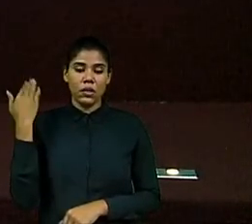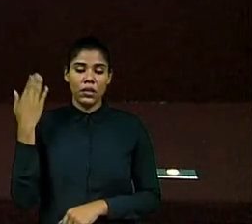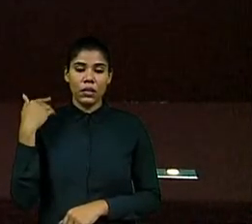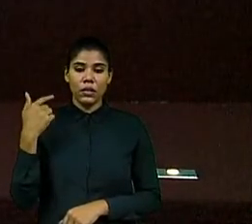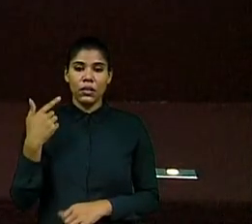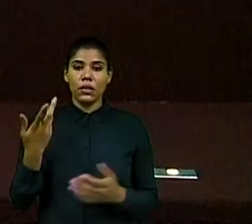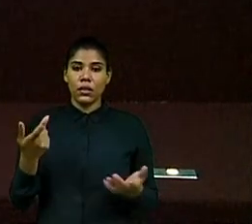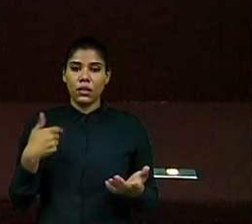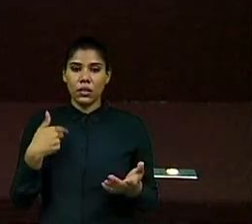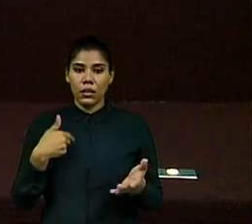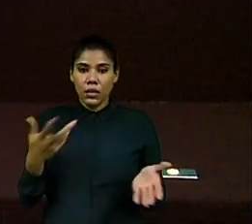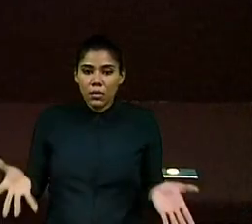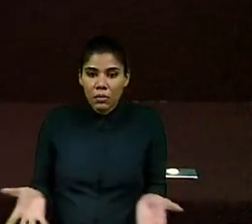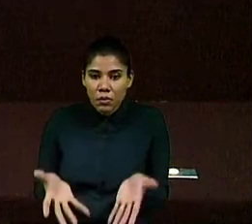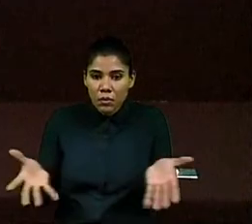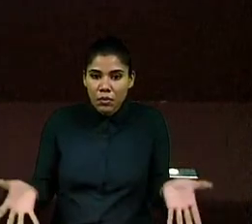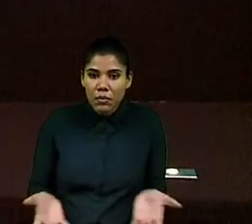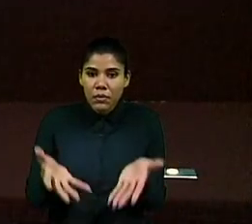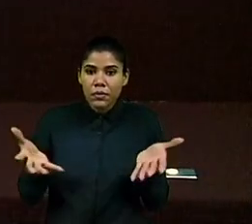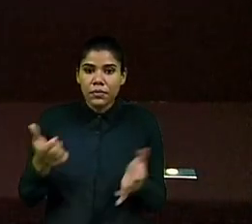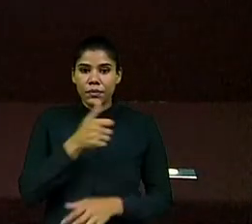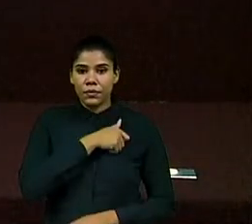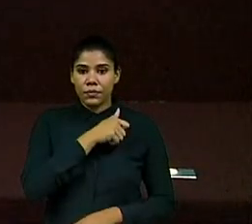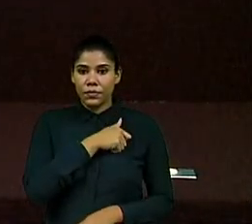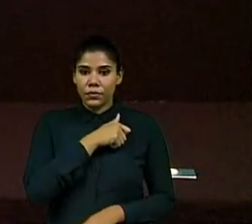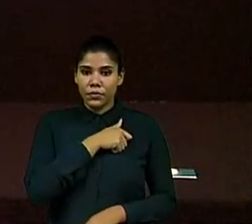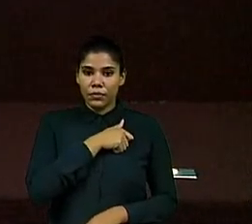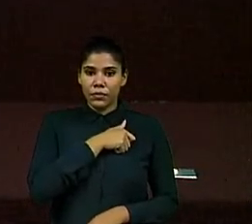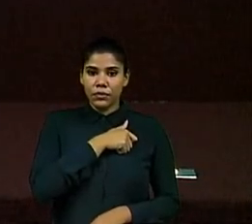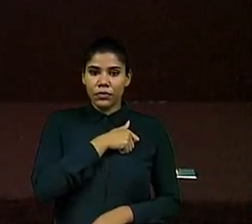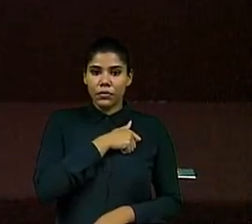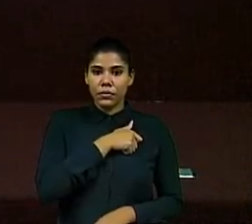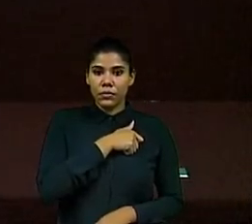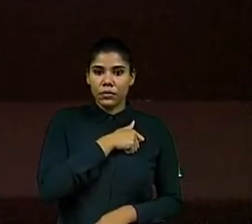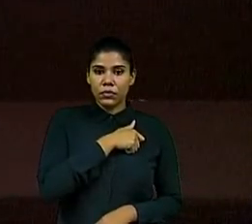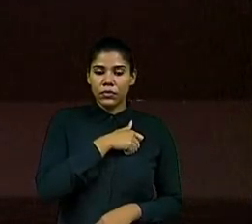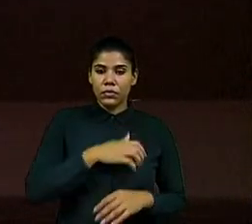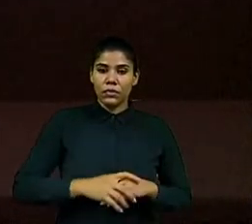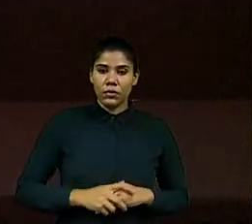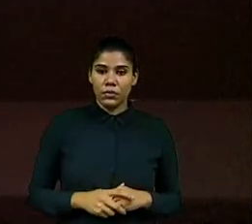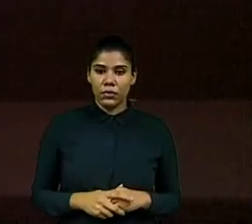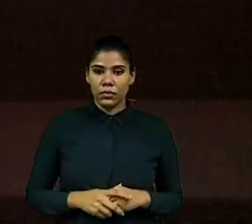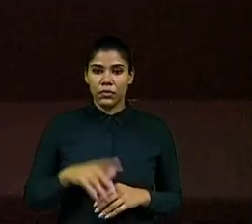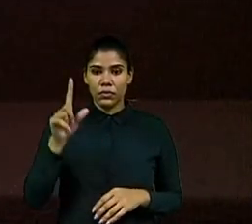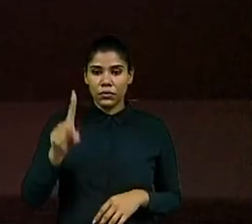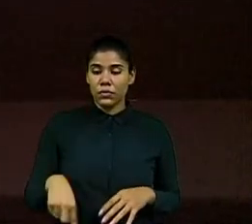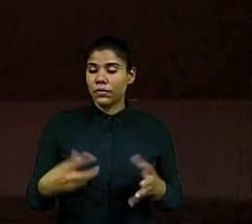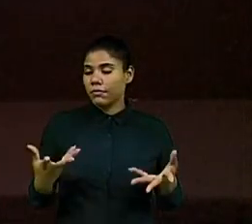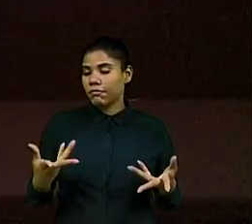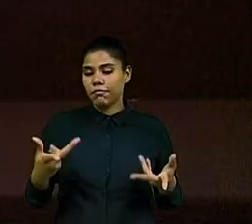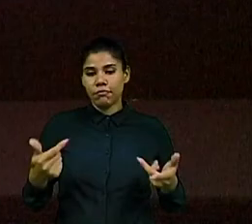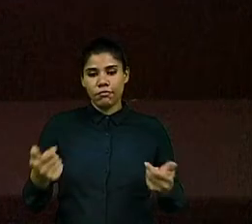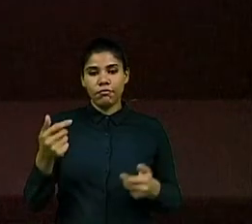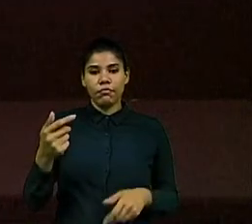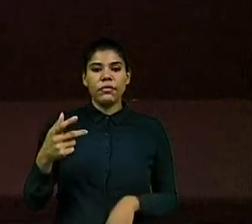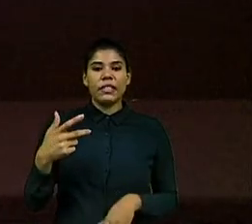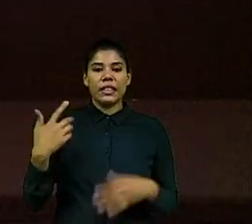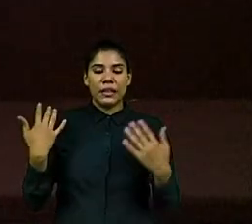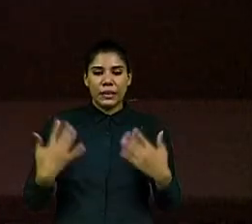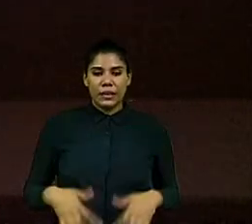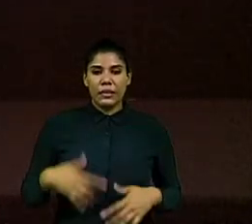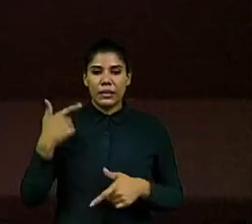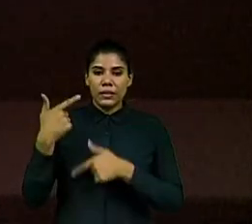motivar meus alunos a seguir a carreira do magistério É uma carreira maravilhosa desgastante